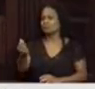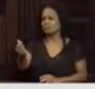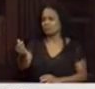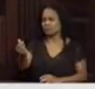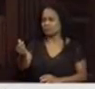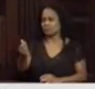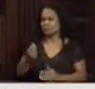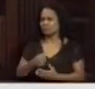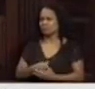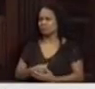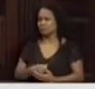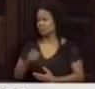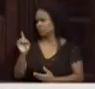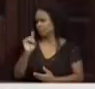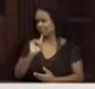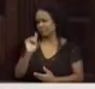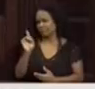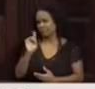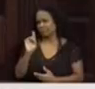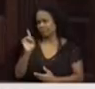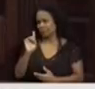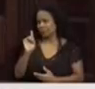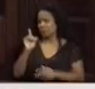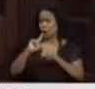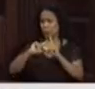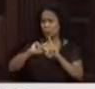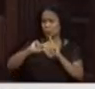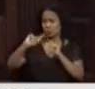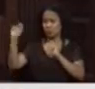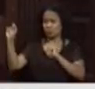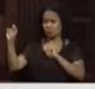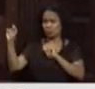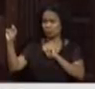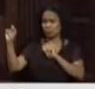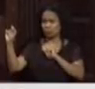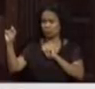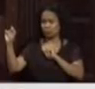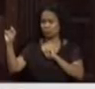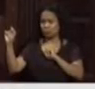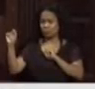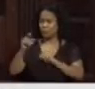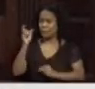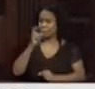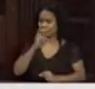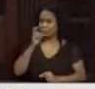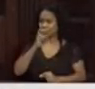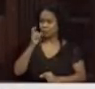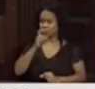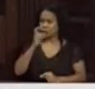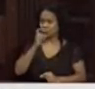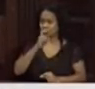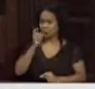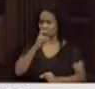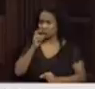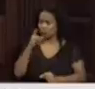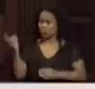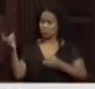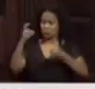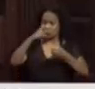município. Não, ele foi embora. Mentiu quando saiu, mentiu